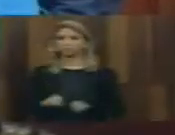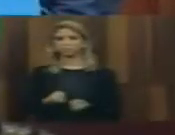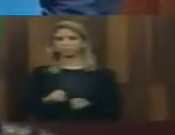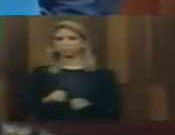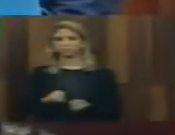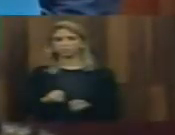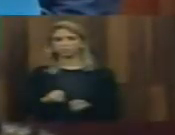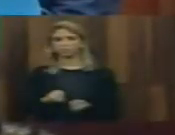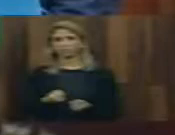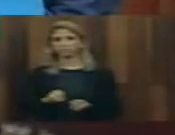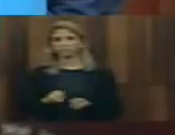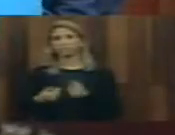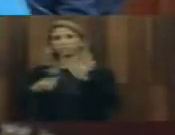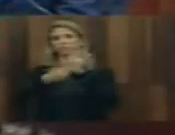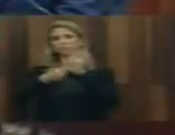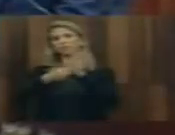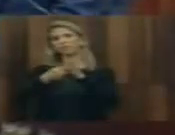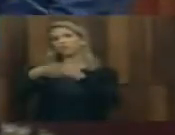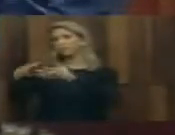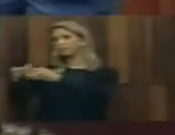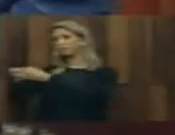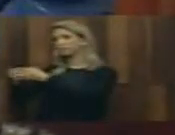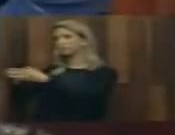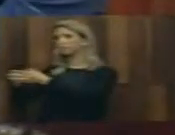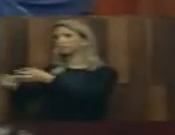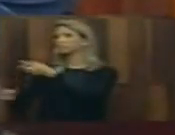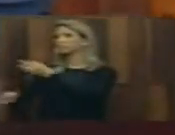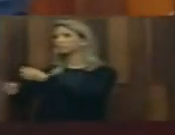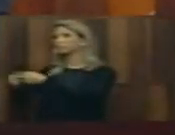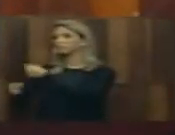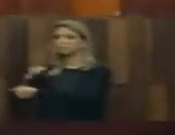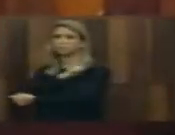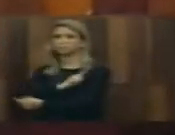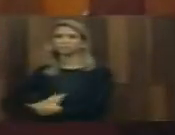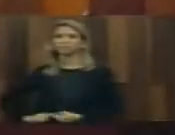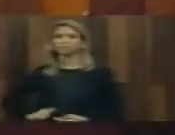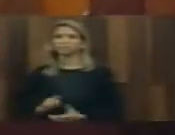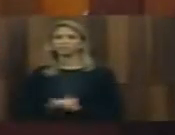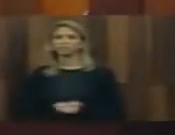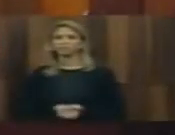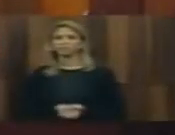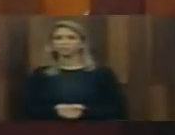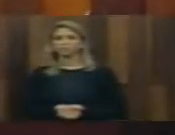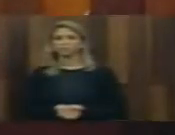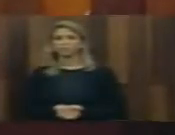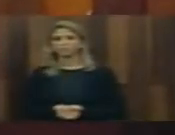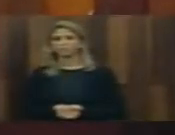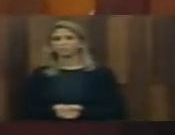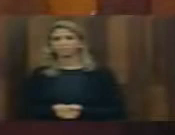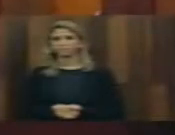Aprovado por unanimidade, será encaminhado à Comissão de Políticas Públicas.